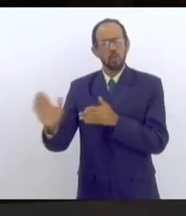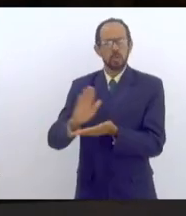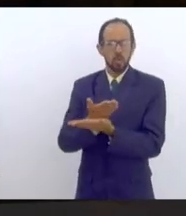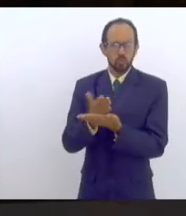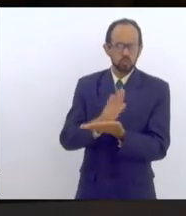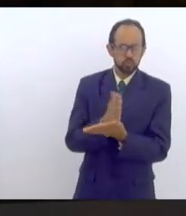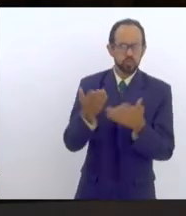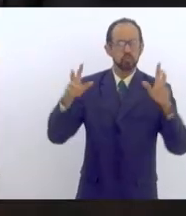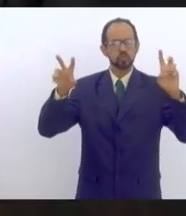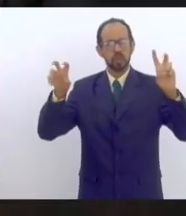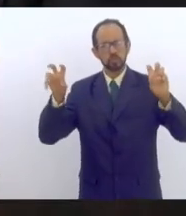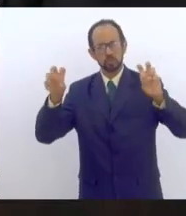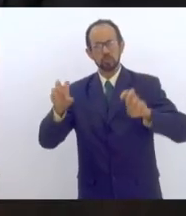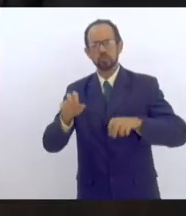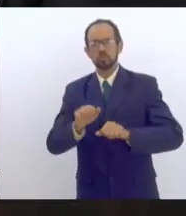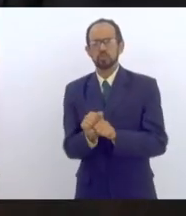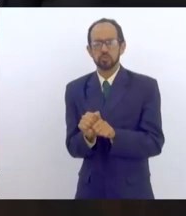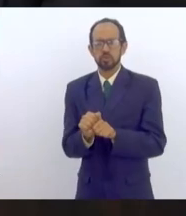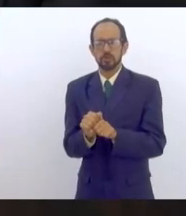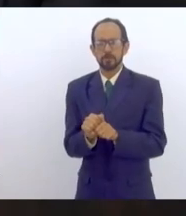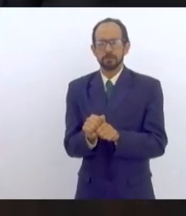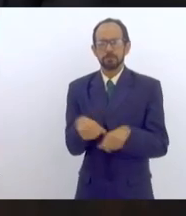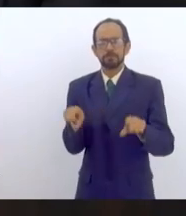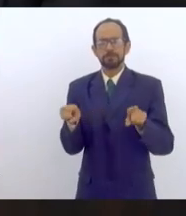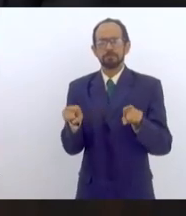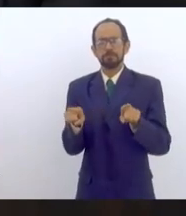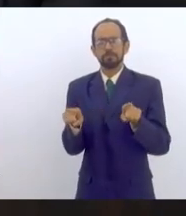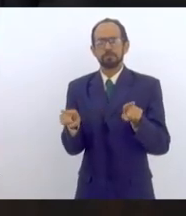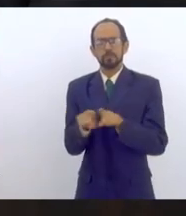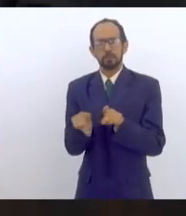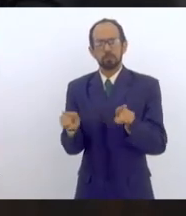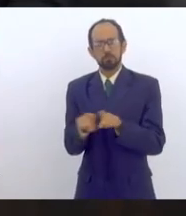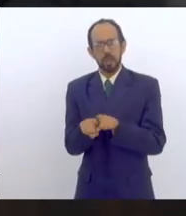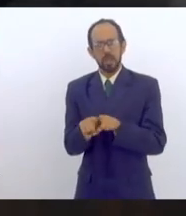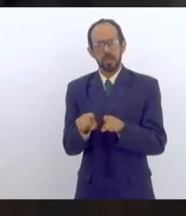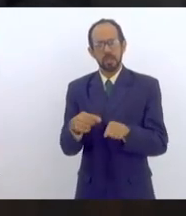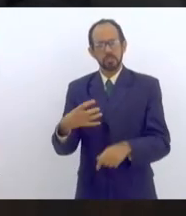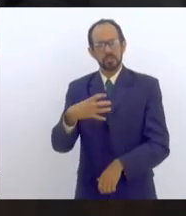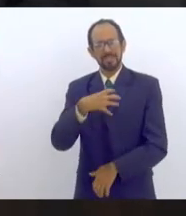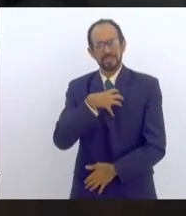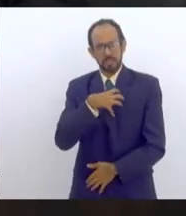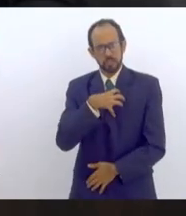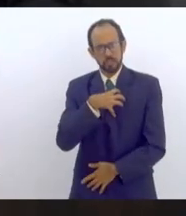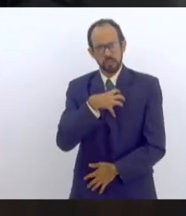em alguns aspectos, né? E a gente sente, não é?